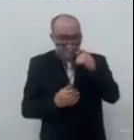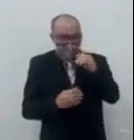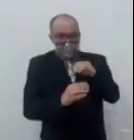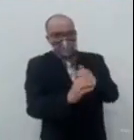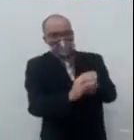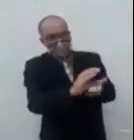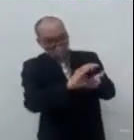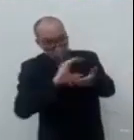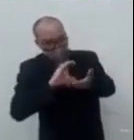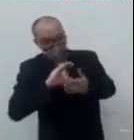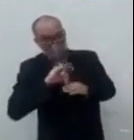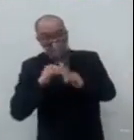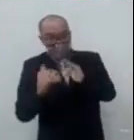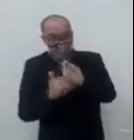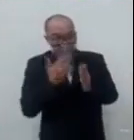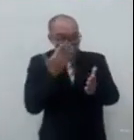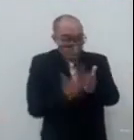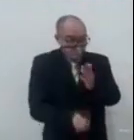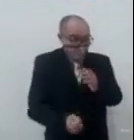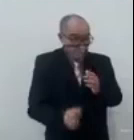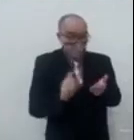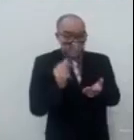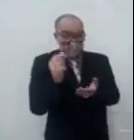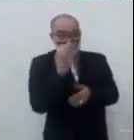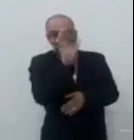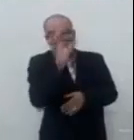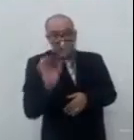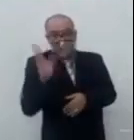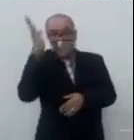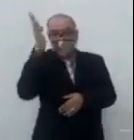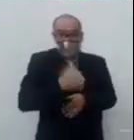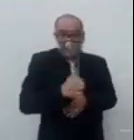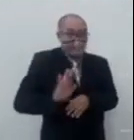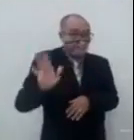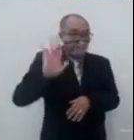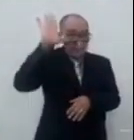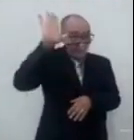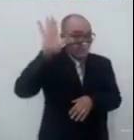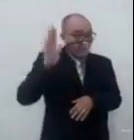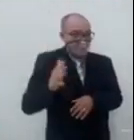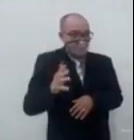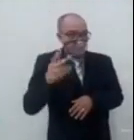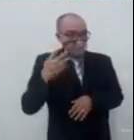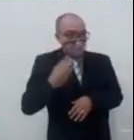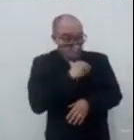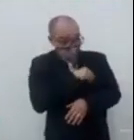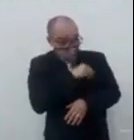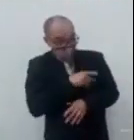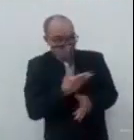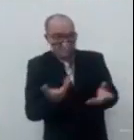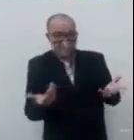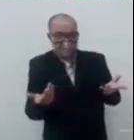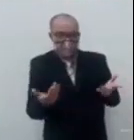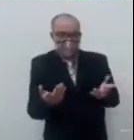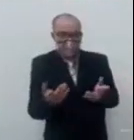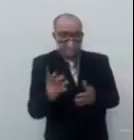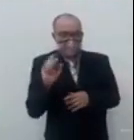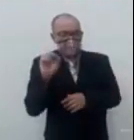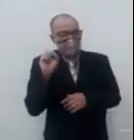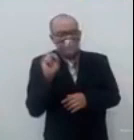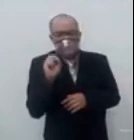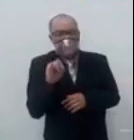reposição, para a perca da inflacionária, né, e recomposição salarial. E assim eu